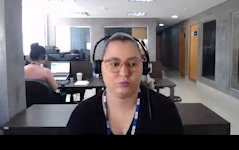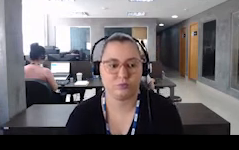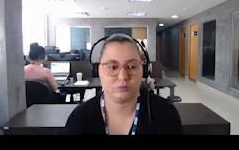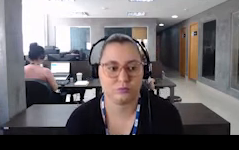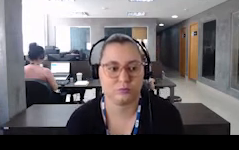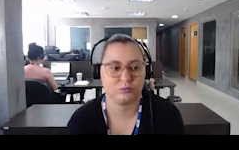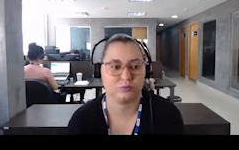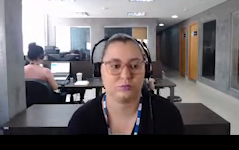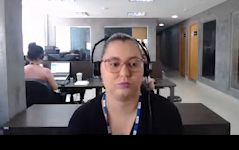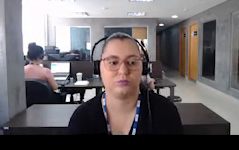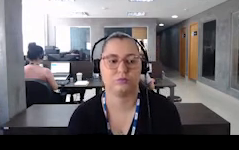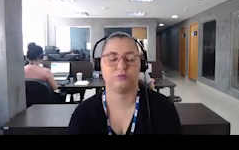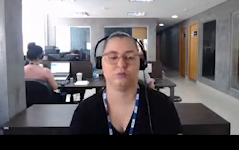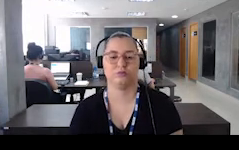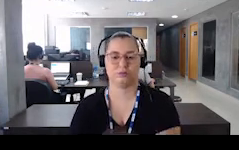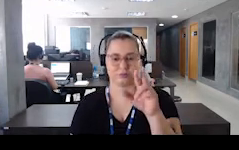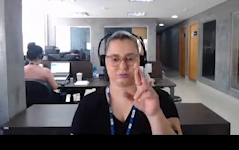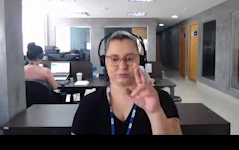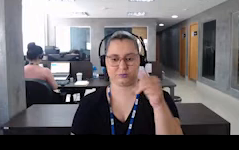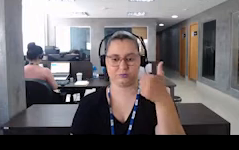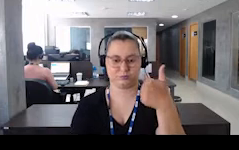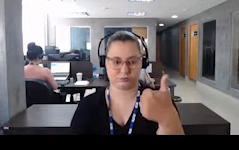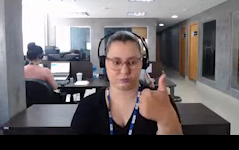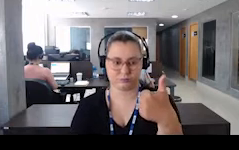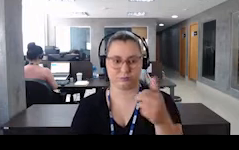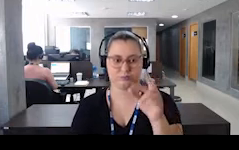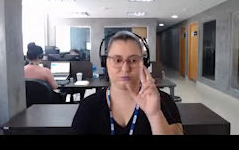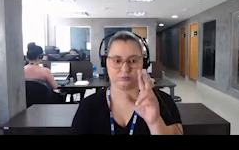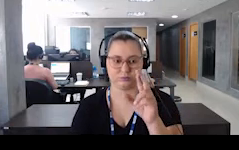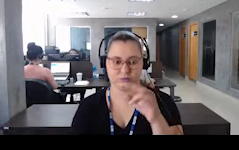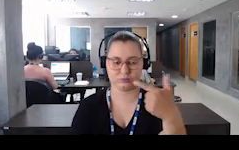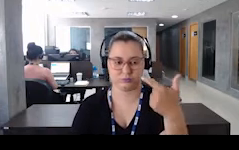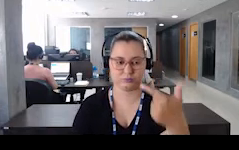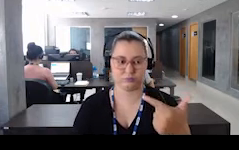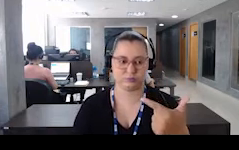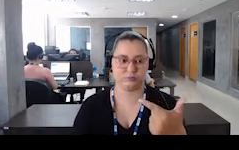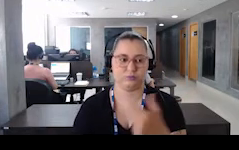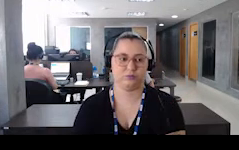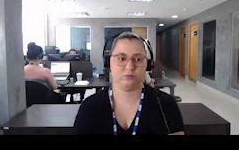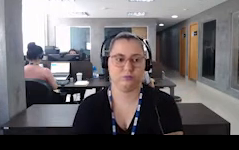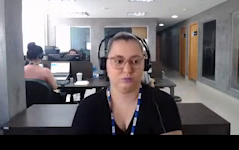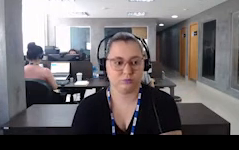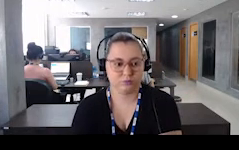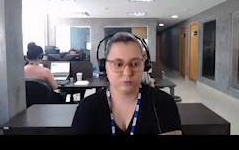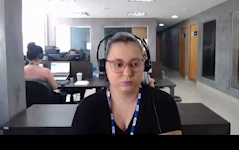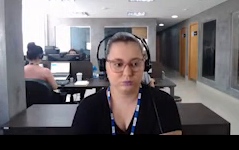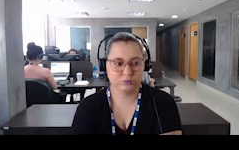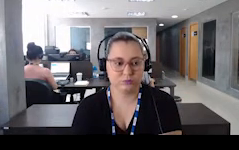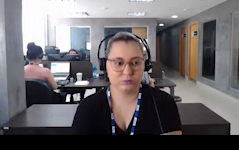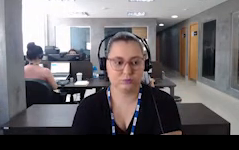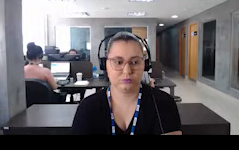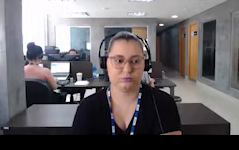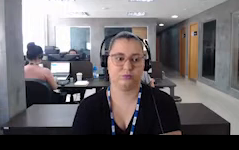Então, os valores aqui, ó, que vocês vão colocar em R1 e em R2, aqui, ó,